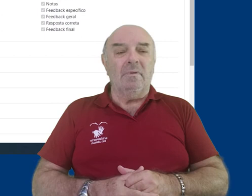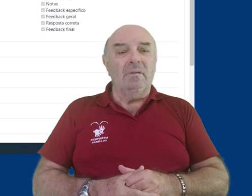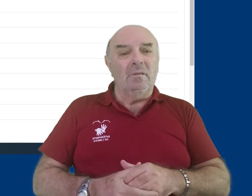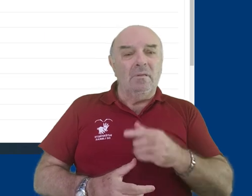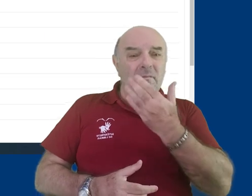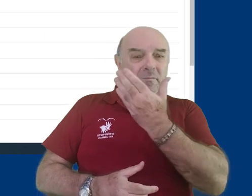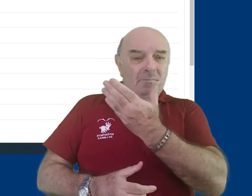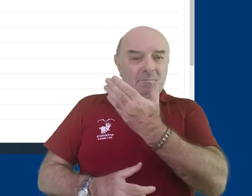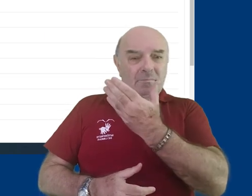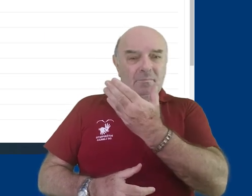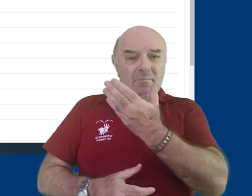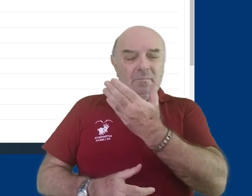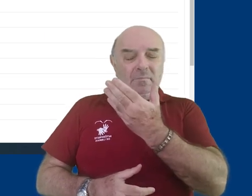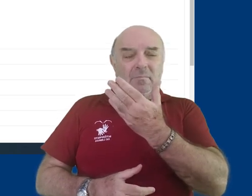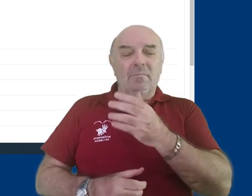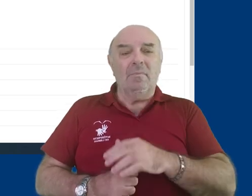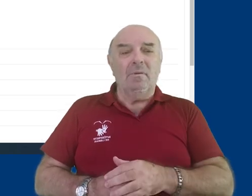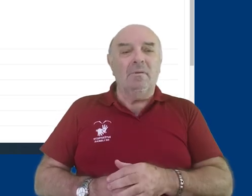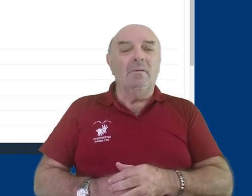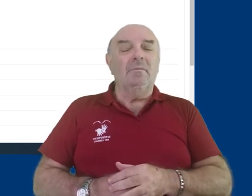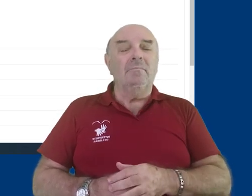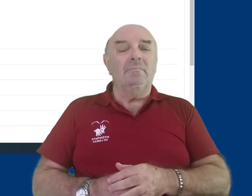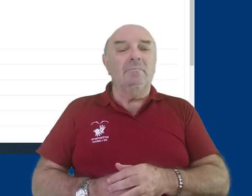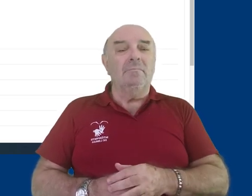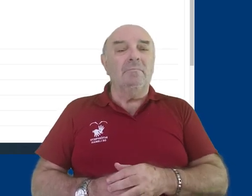Opções de revisão. Ok.